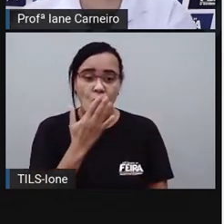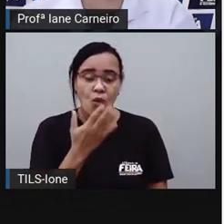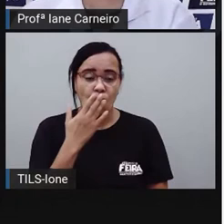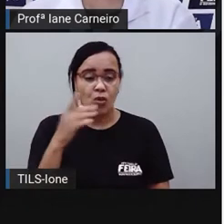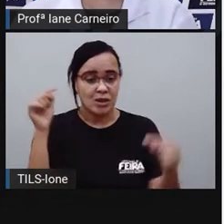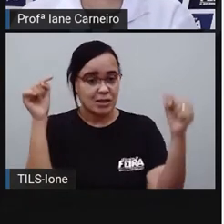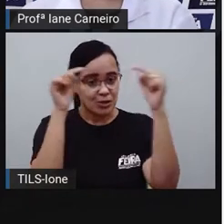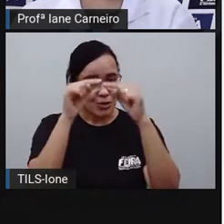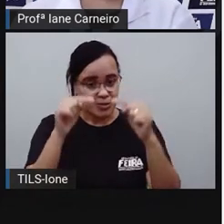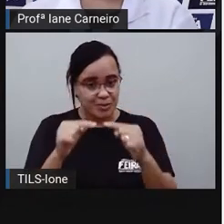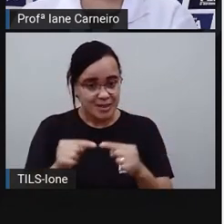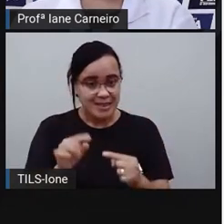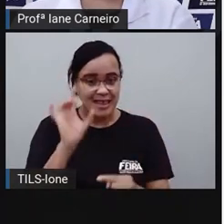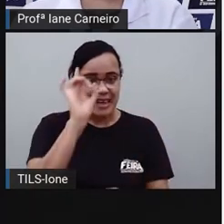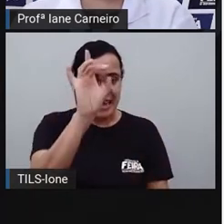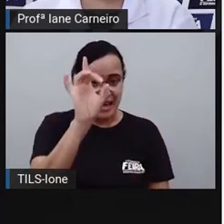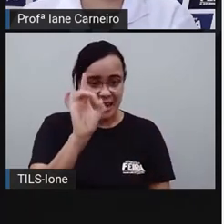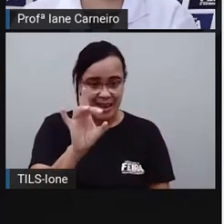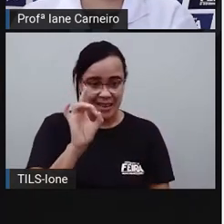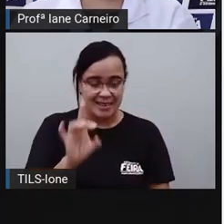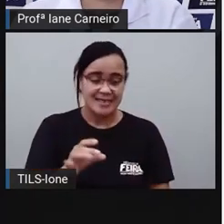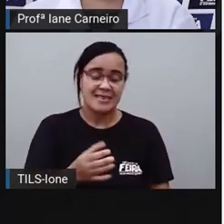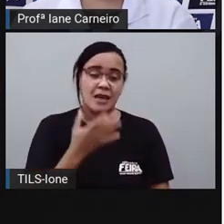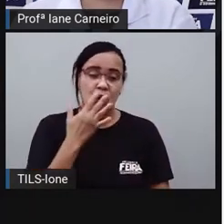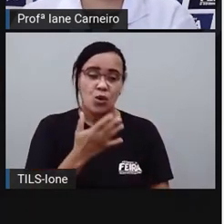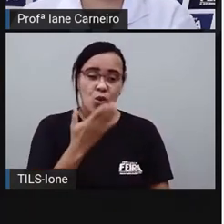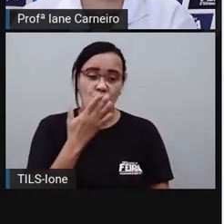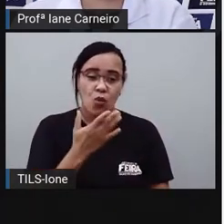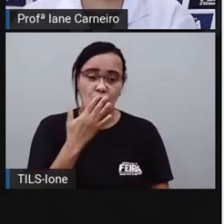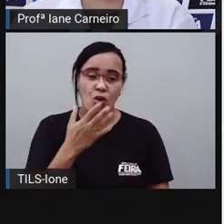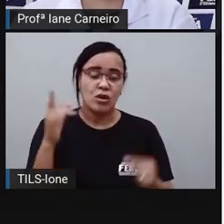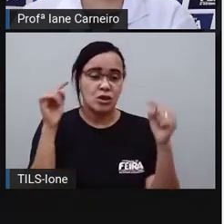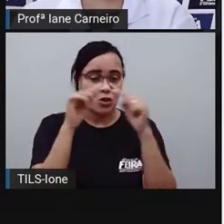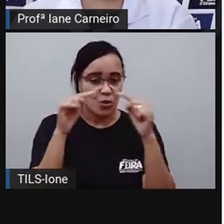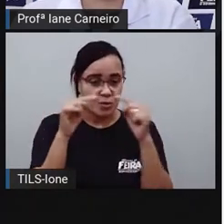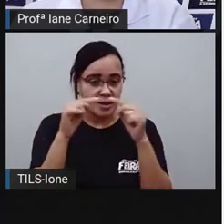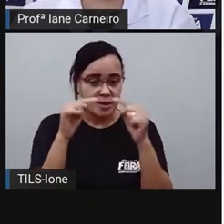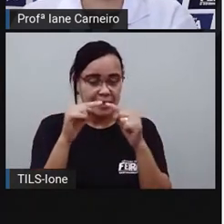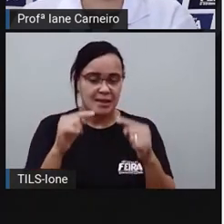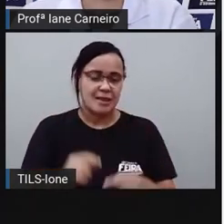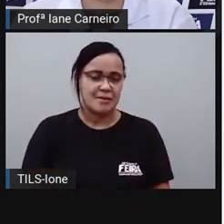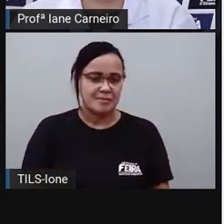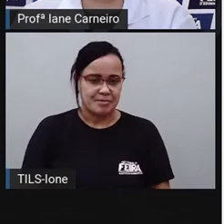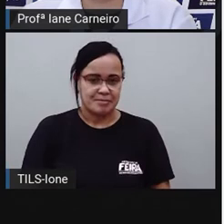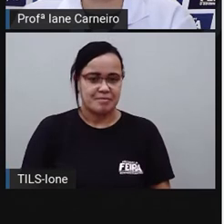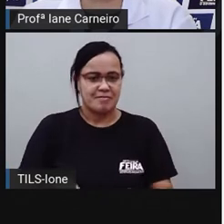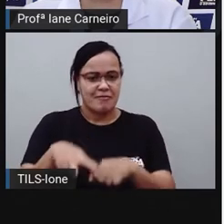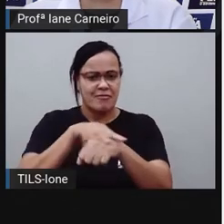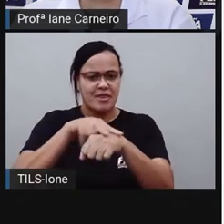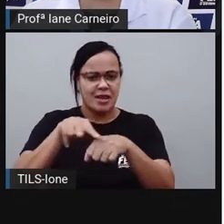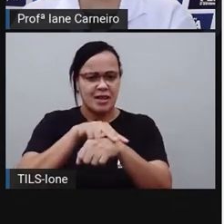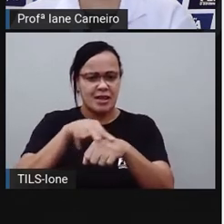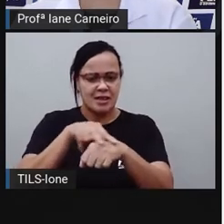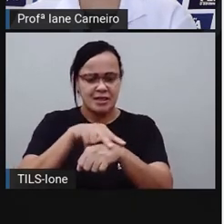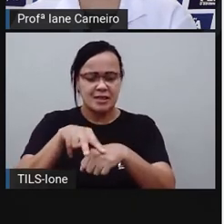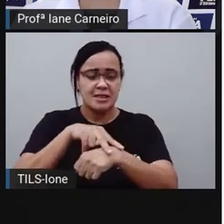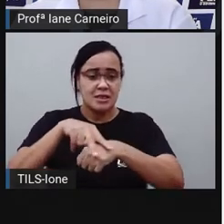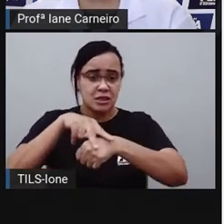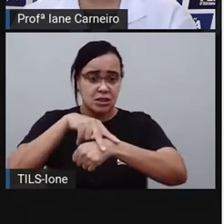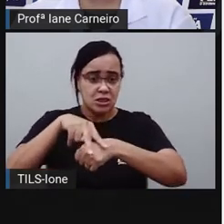indicadas. Então, aqui com a primeira cor, ó, de verde, eu vou pintar o quê? Que forma é essa?